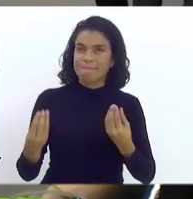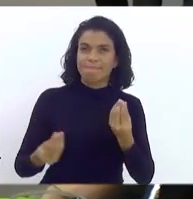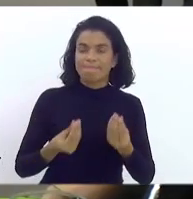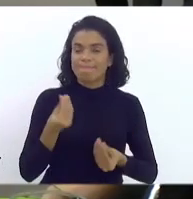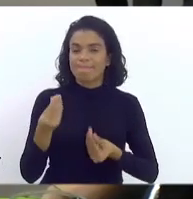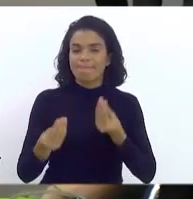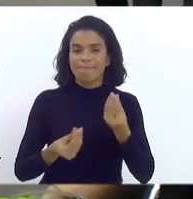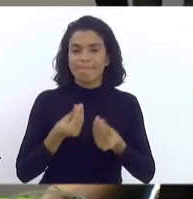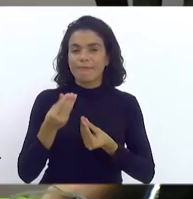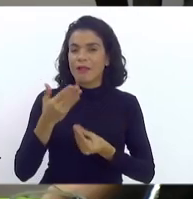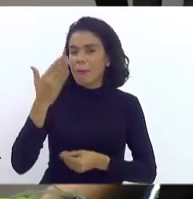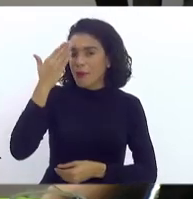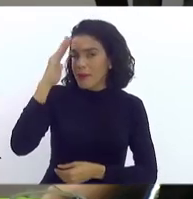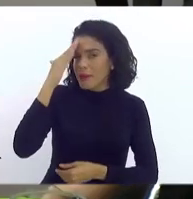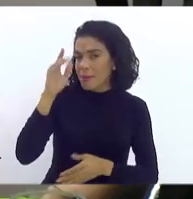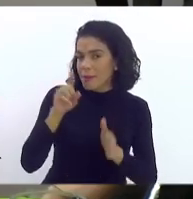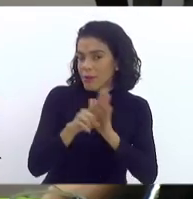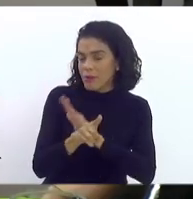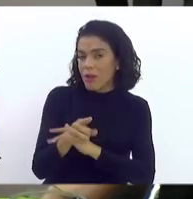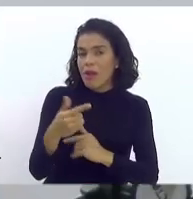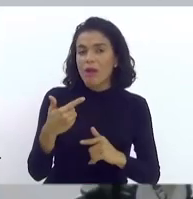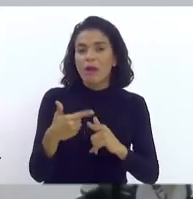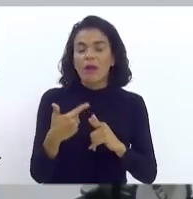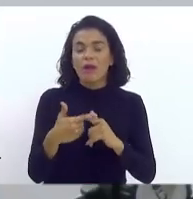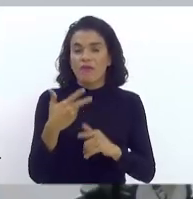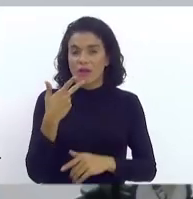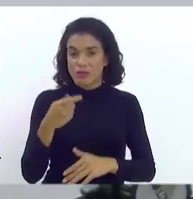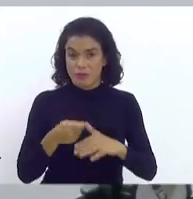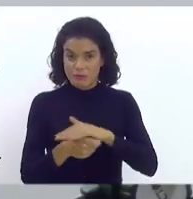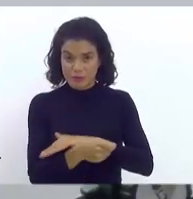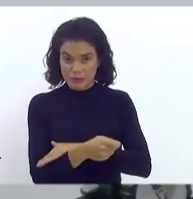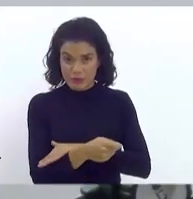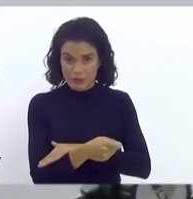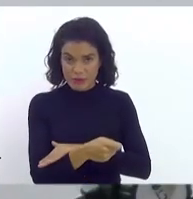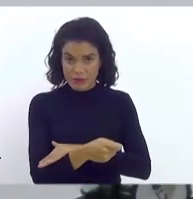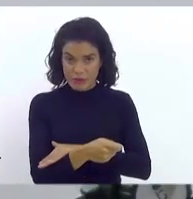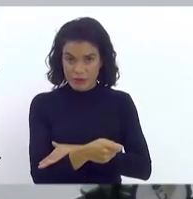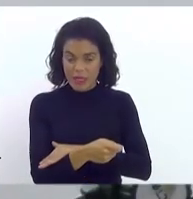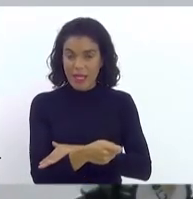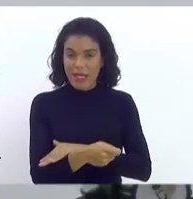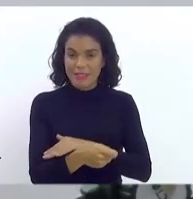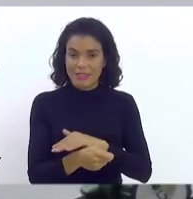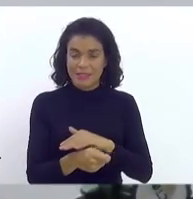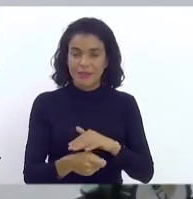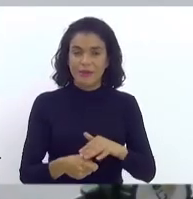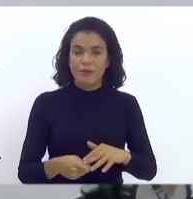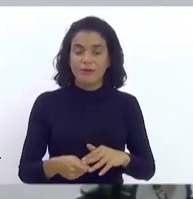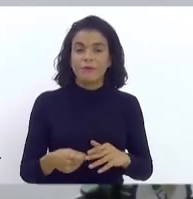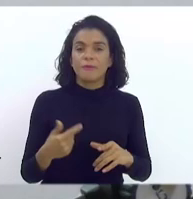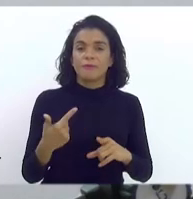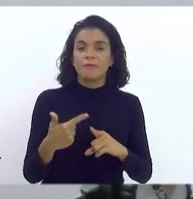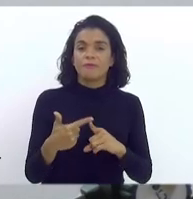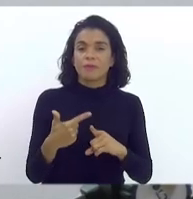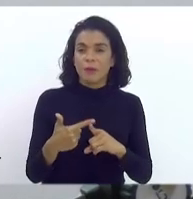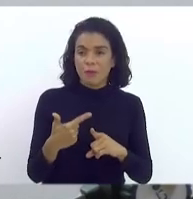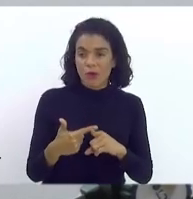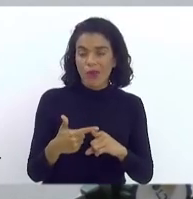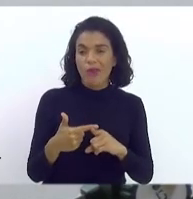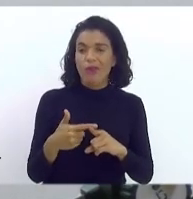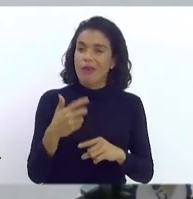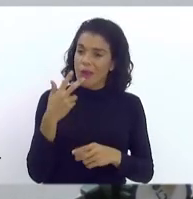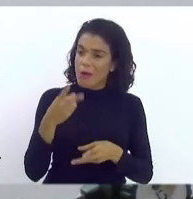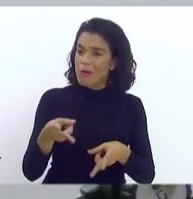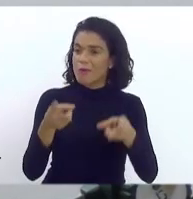Aí agora a senhora vai entender a minha pergunta. Por que eu falo a respeito de investimento? É, ouvi intentamente a fala da senhora